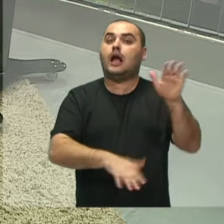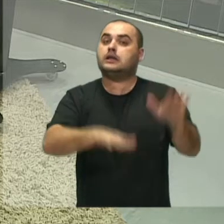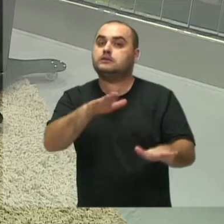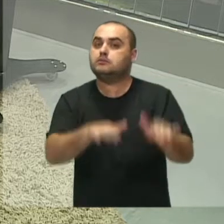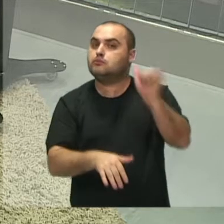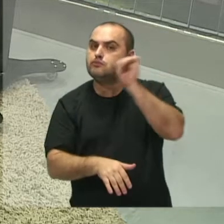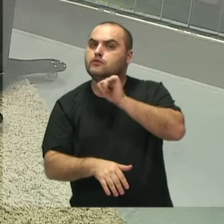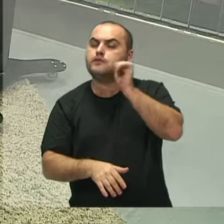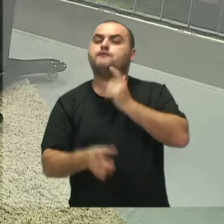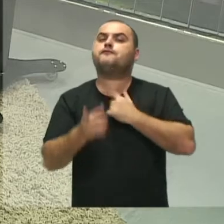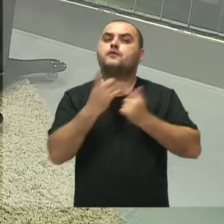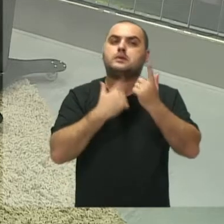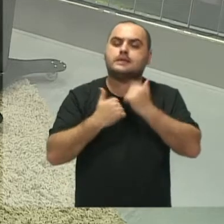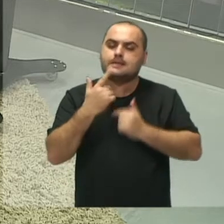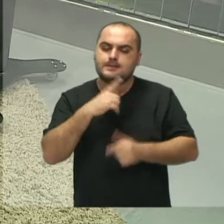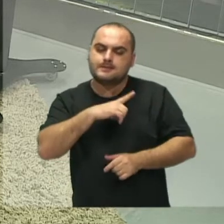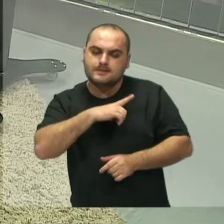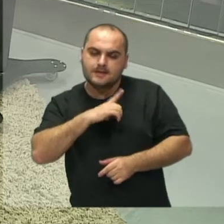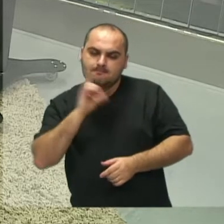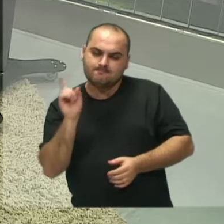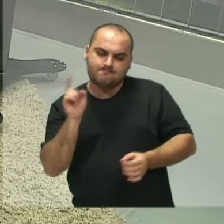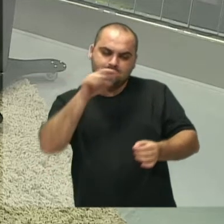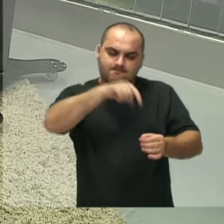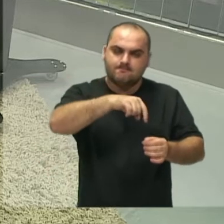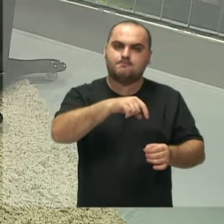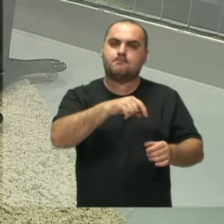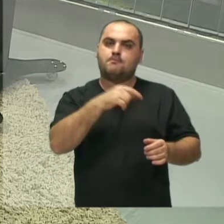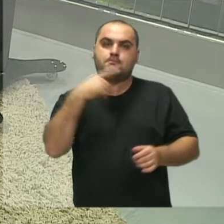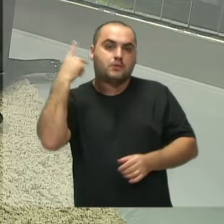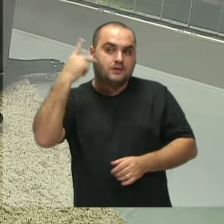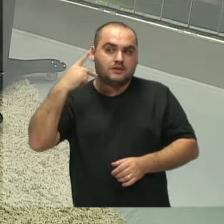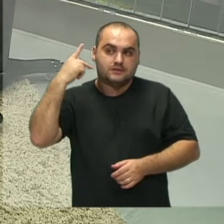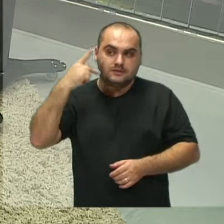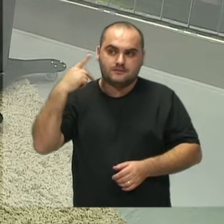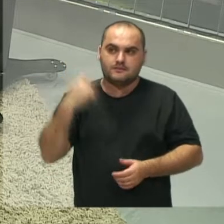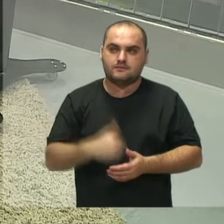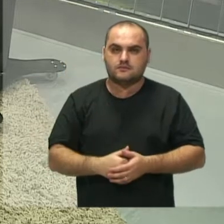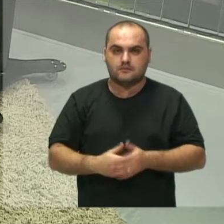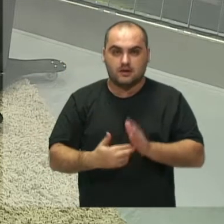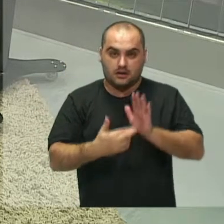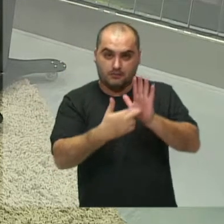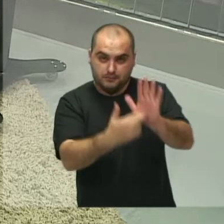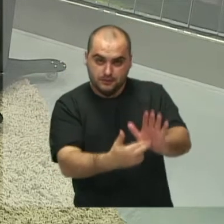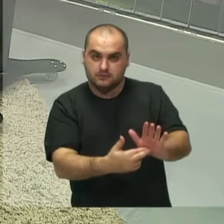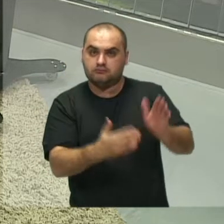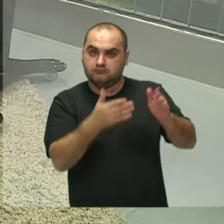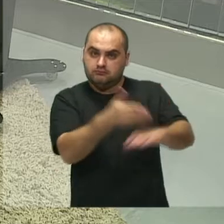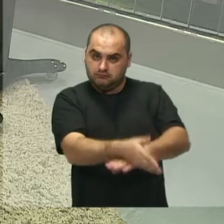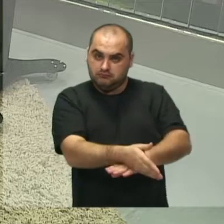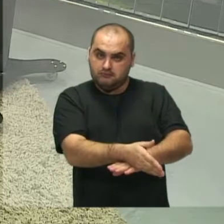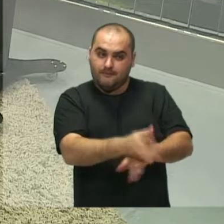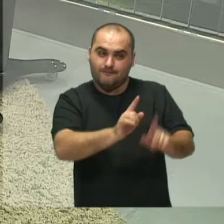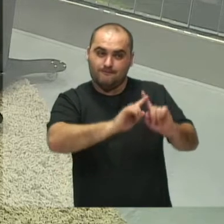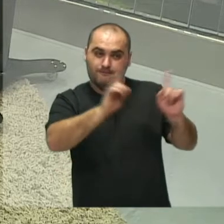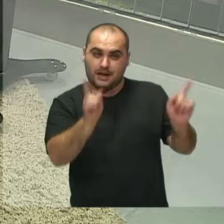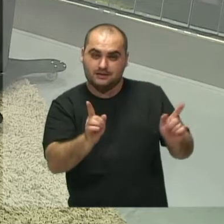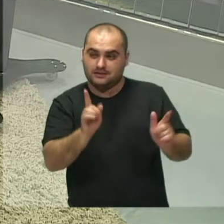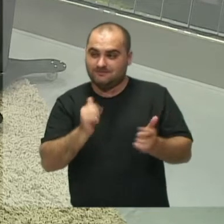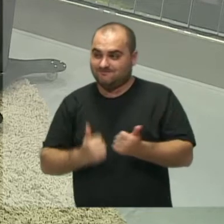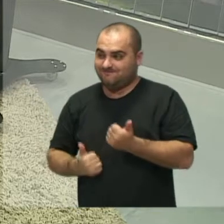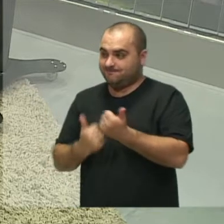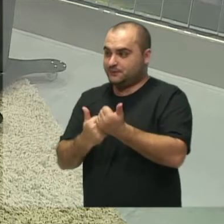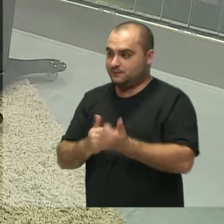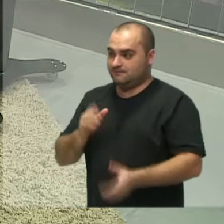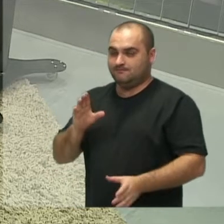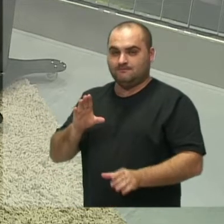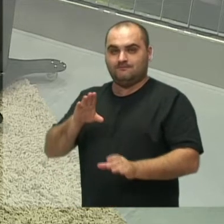vontade de estar na política, né, de entrar, de representar também, mas não encontram também o apoio para